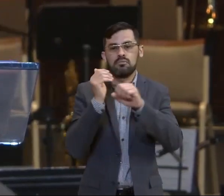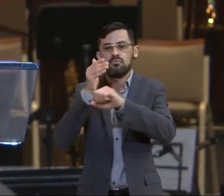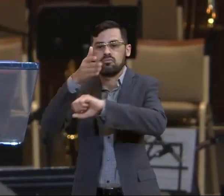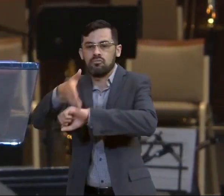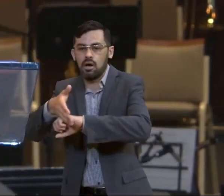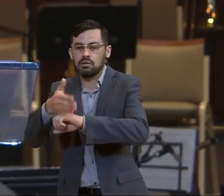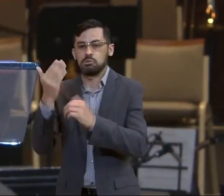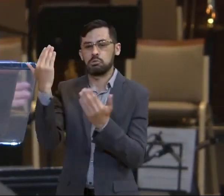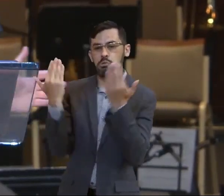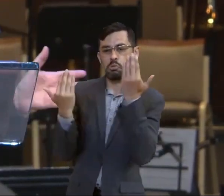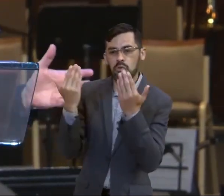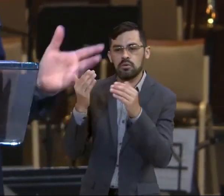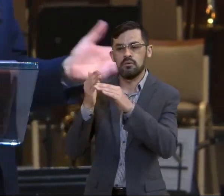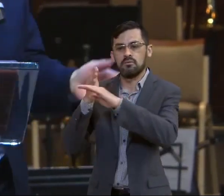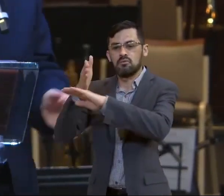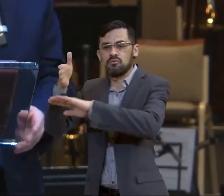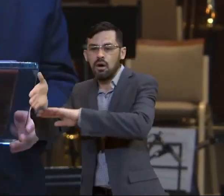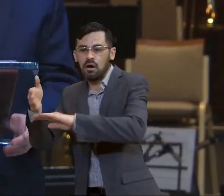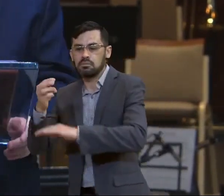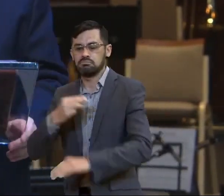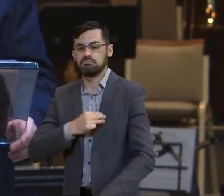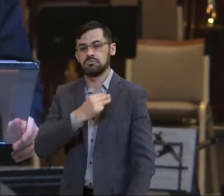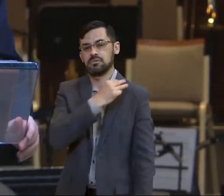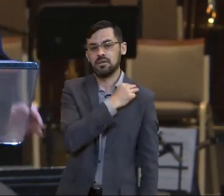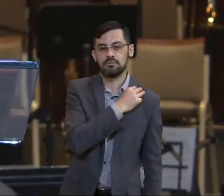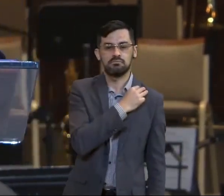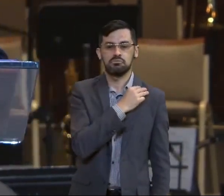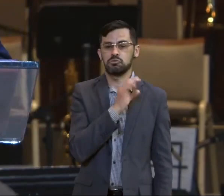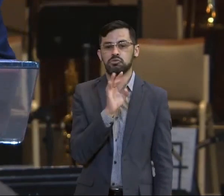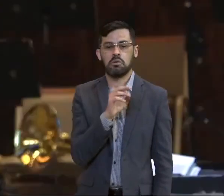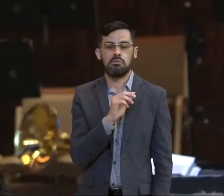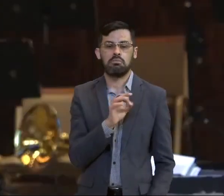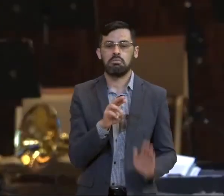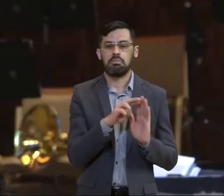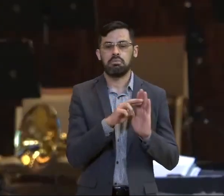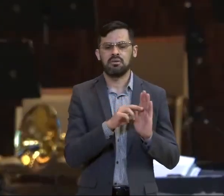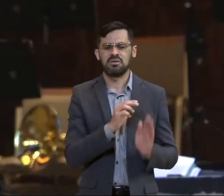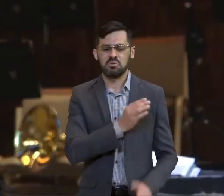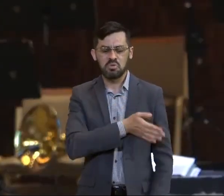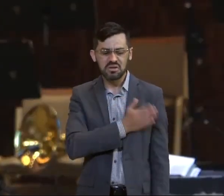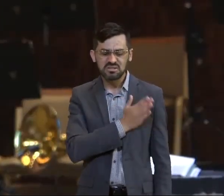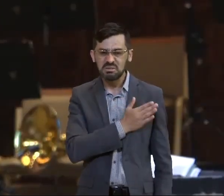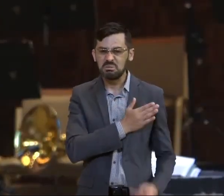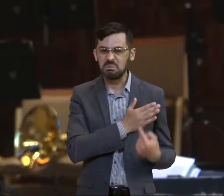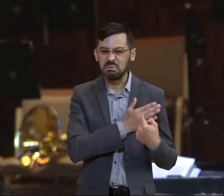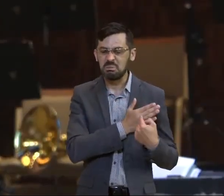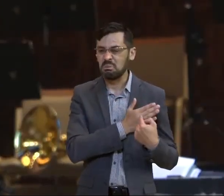de um coro, participa de um ministério, mas o coração está lá,